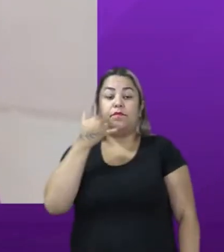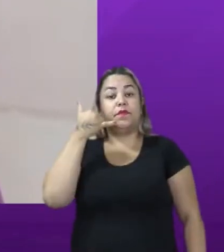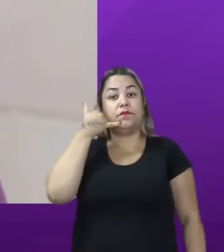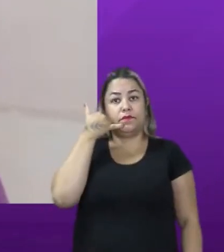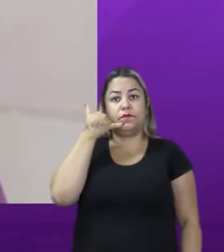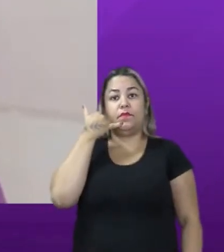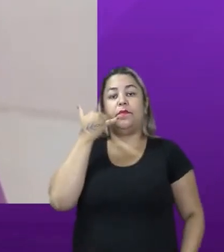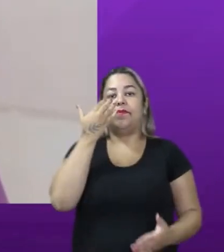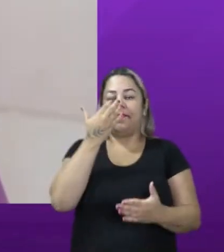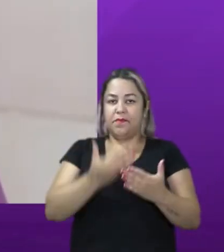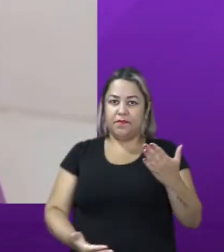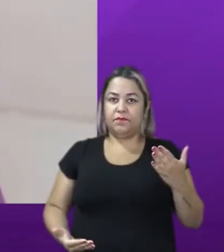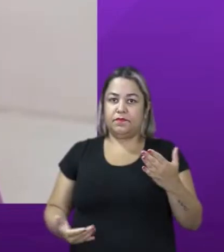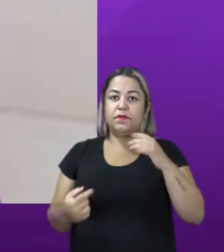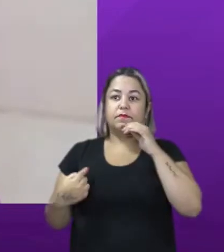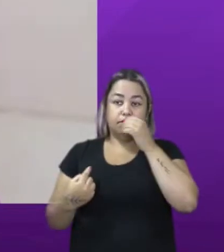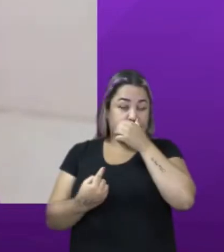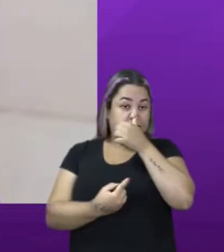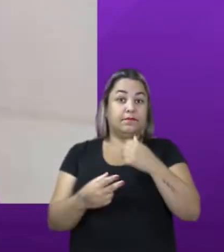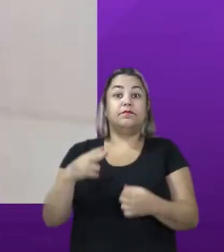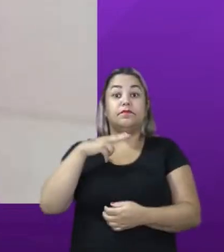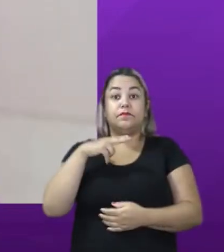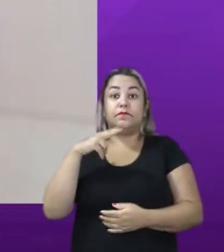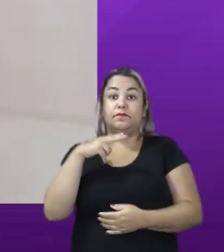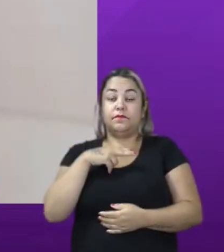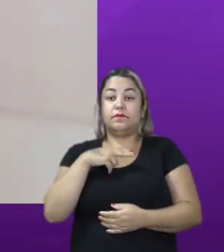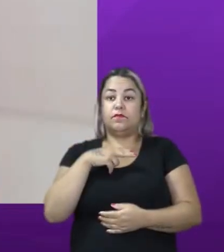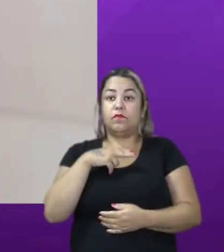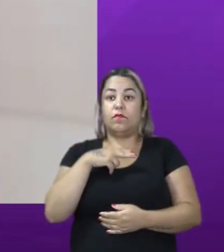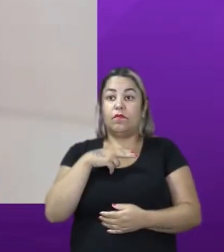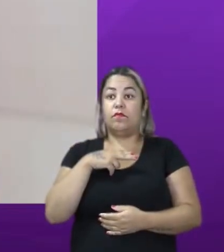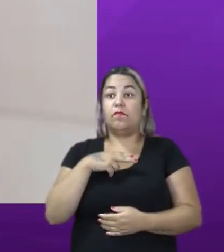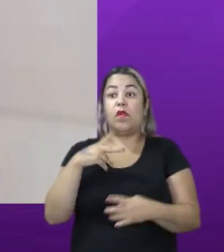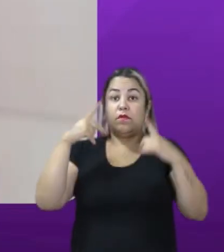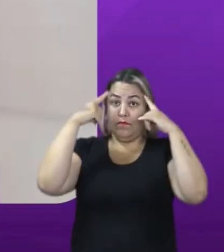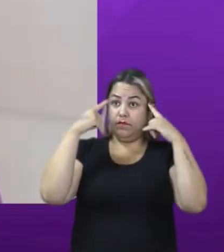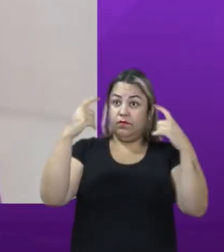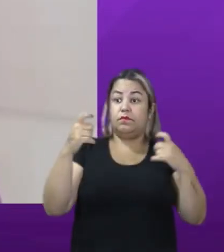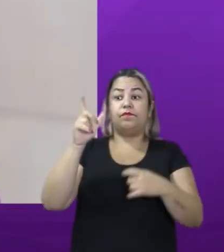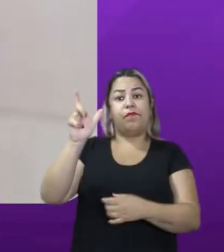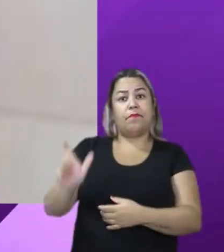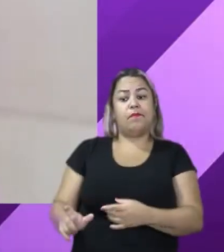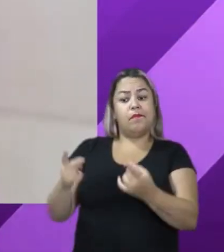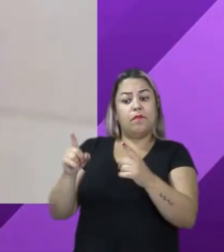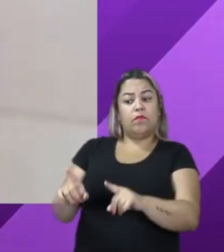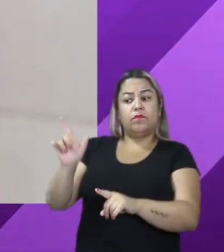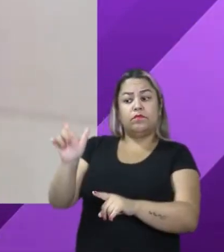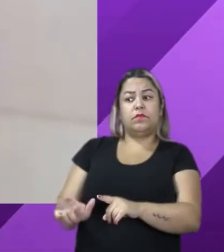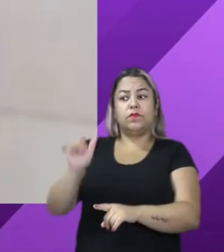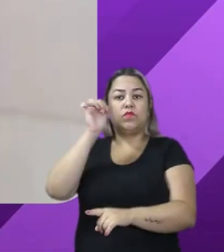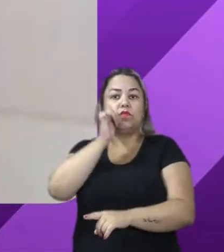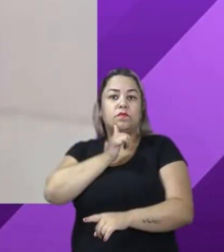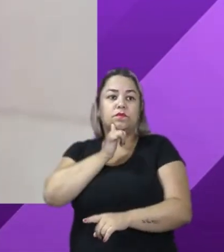nós percamos a nossa privacidade. Também temos uma violência contra as mulheres que é chamada